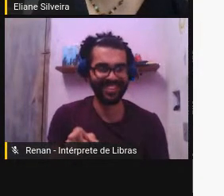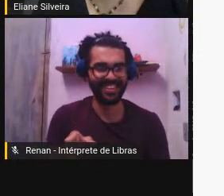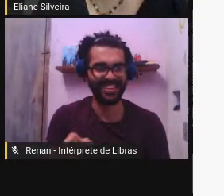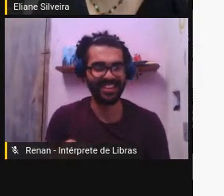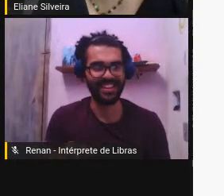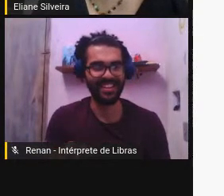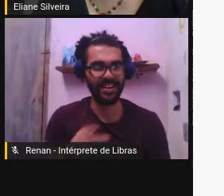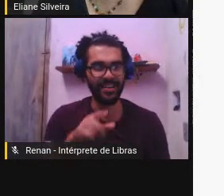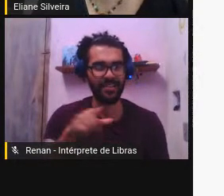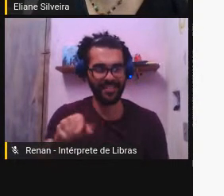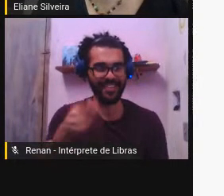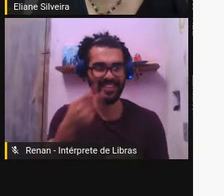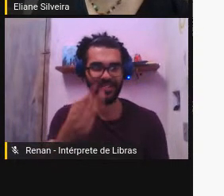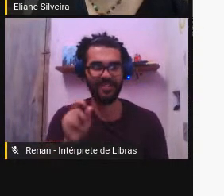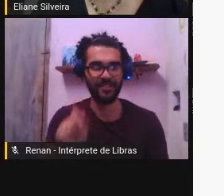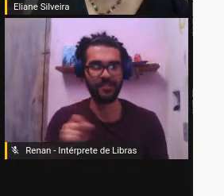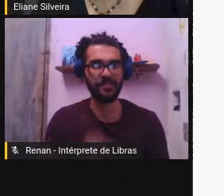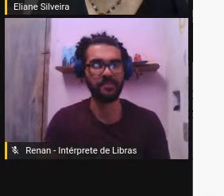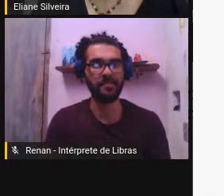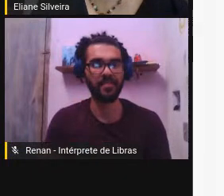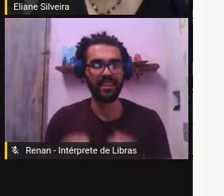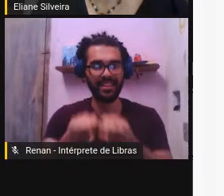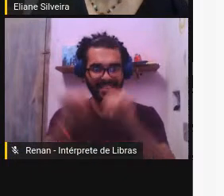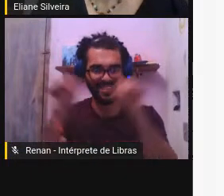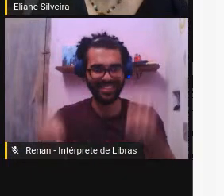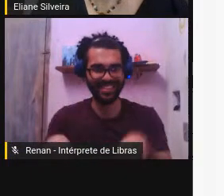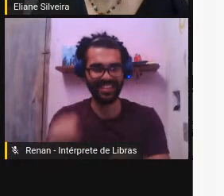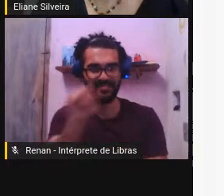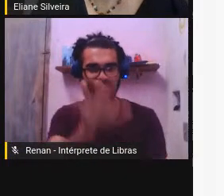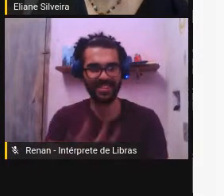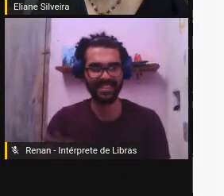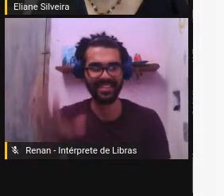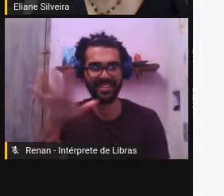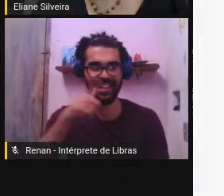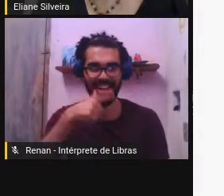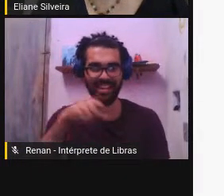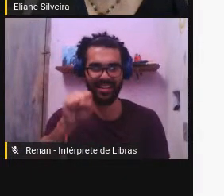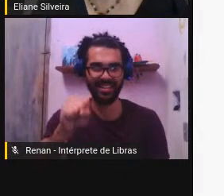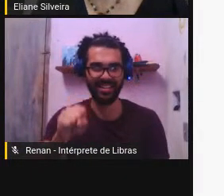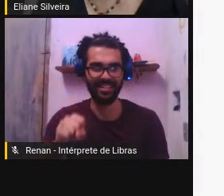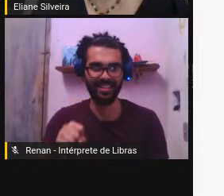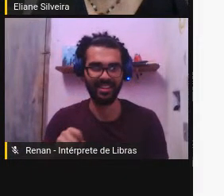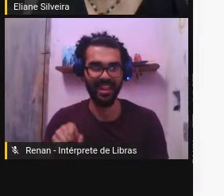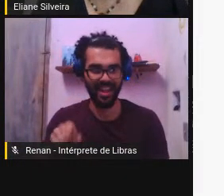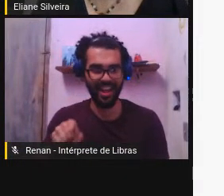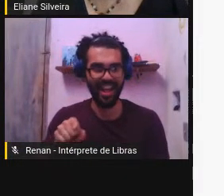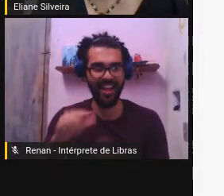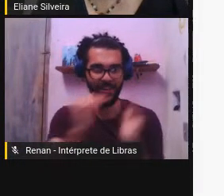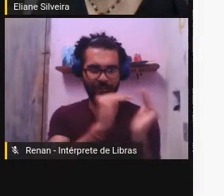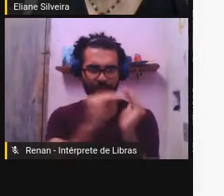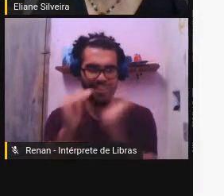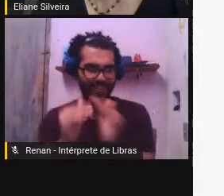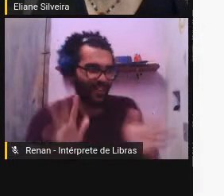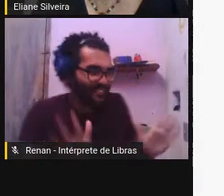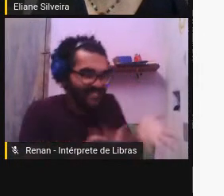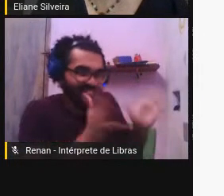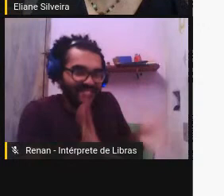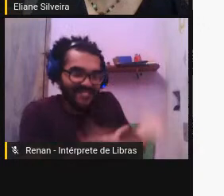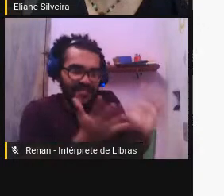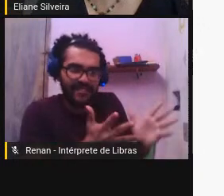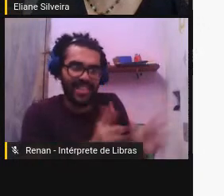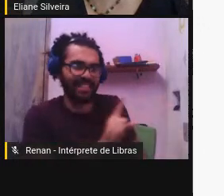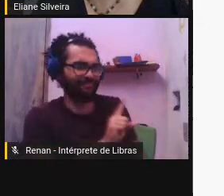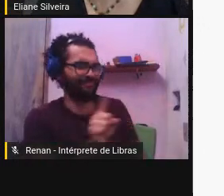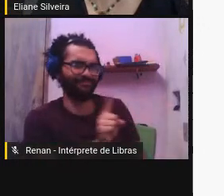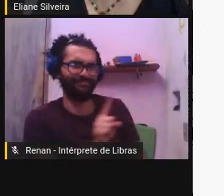Pté que falava sobre um sistema geral das línguas, o Pté não incentivou a continuar naquela direção, disse